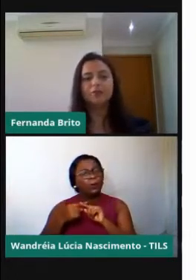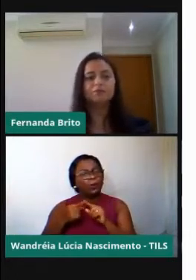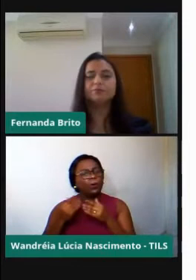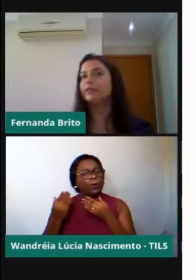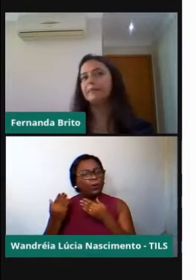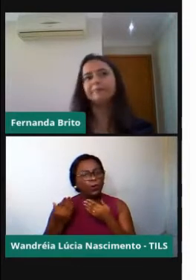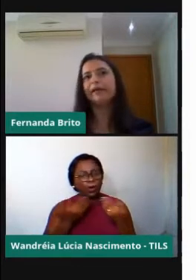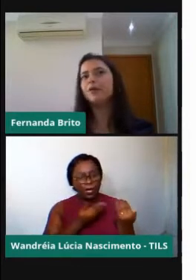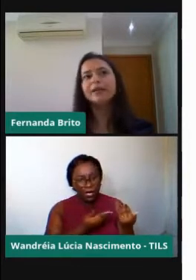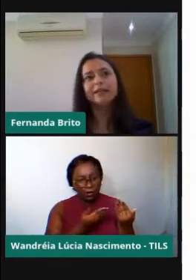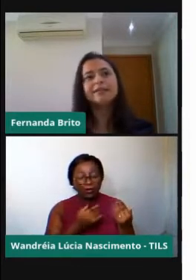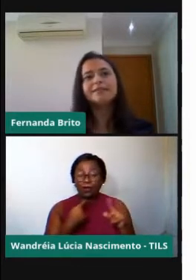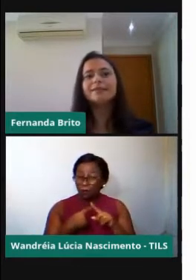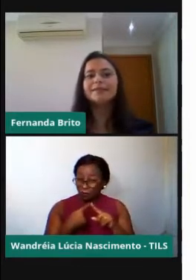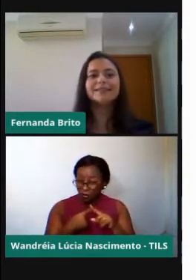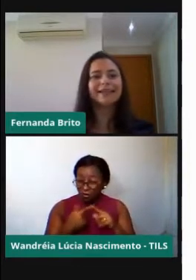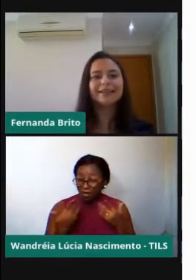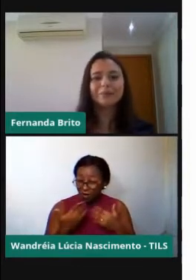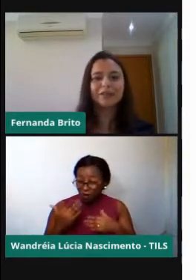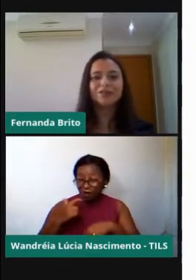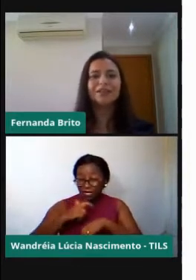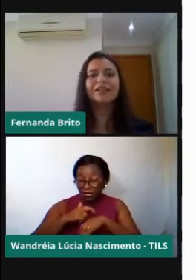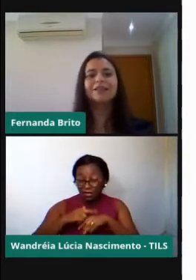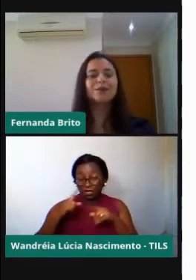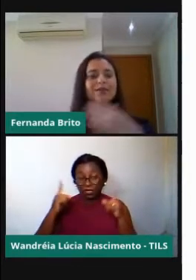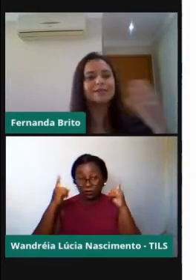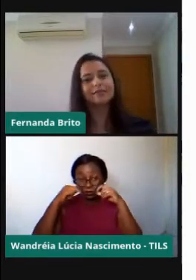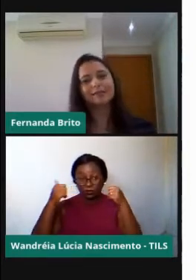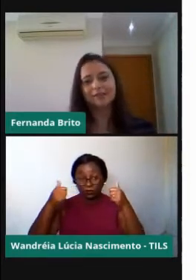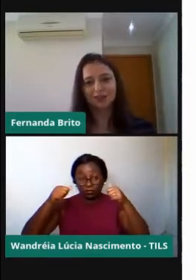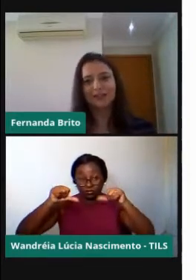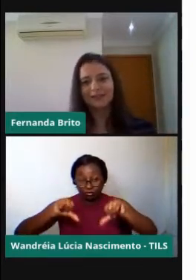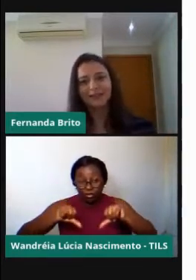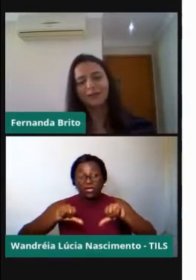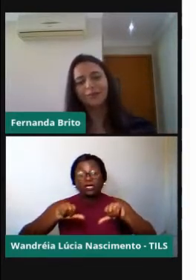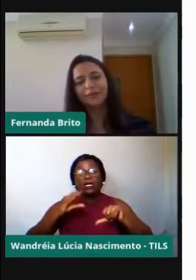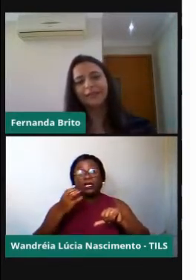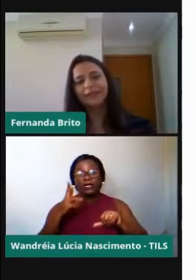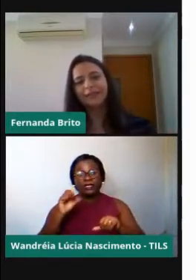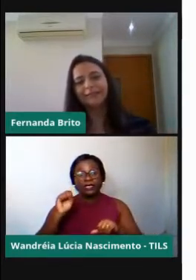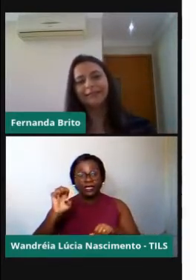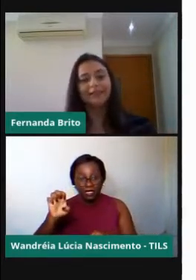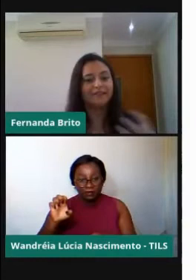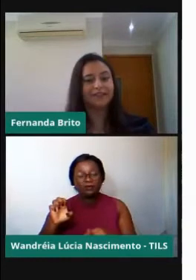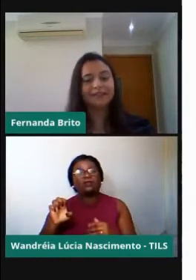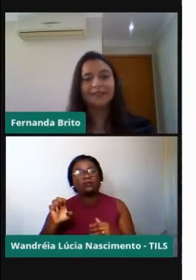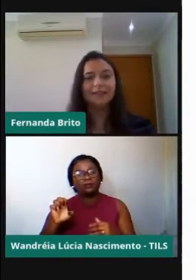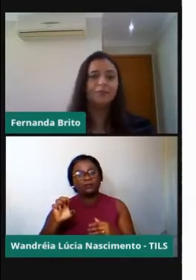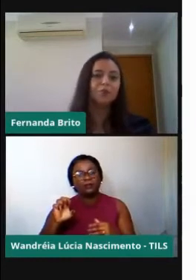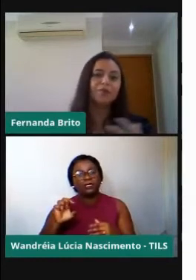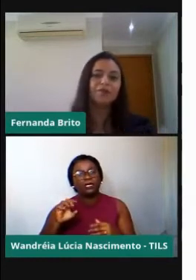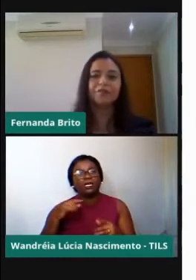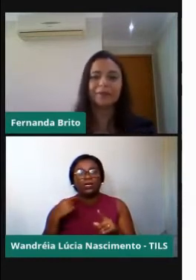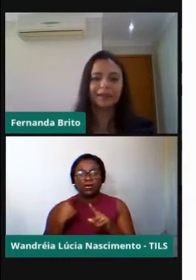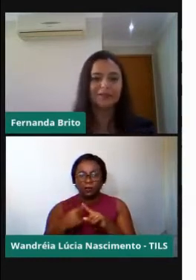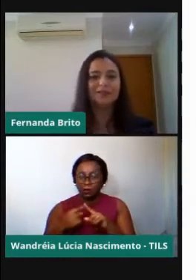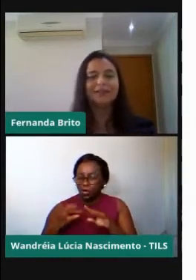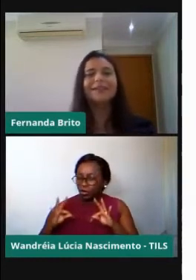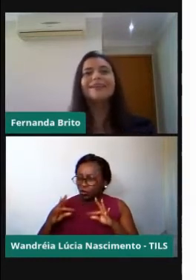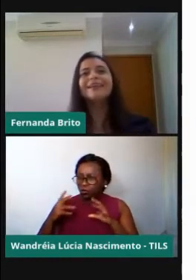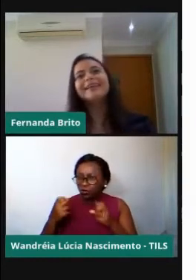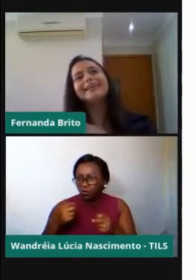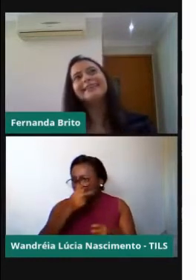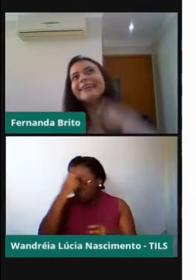crise, a maior crise que certamente, né, a nossa geração atravessa, e muito